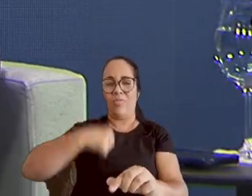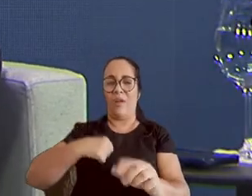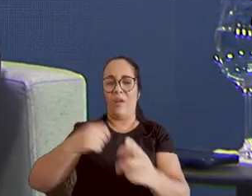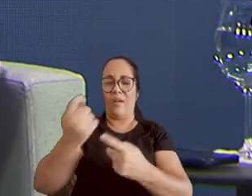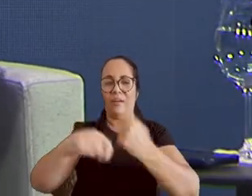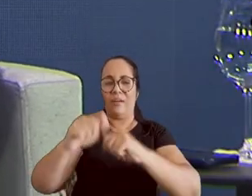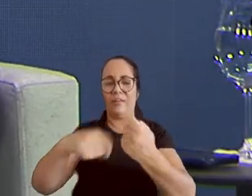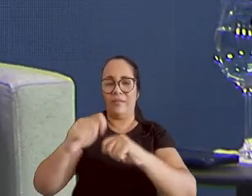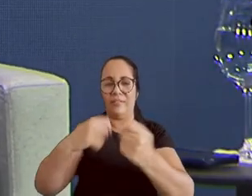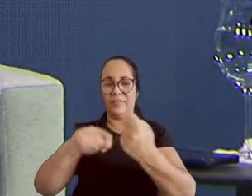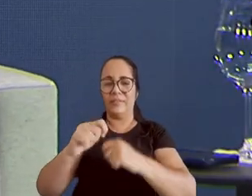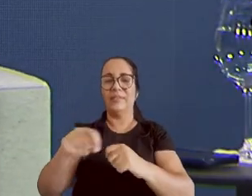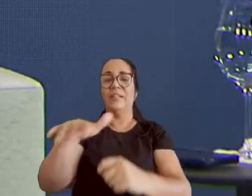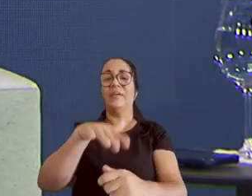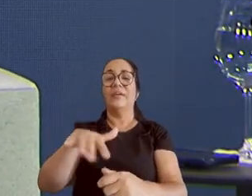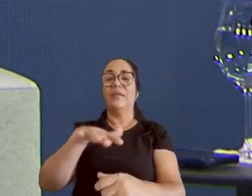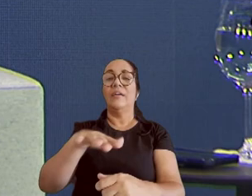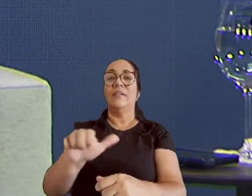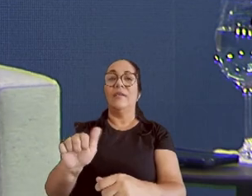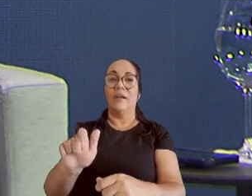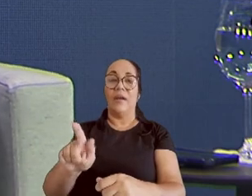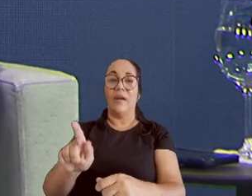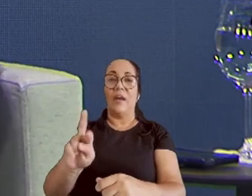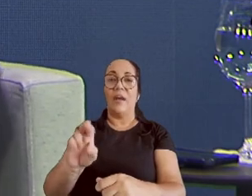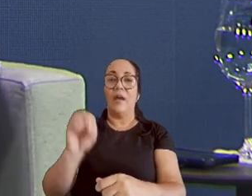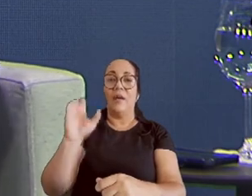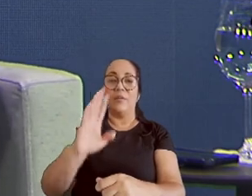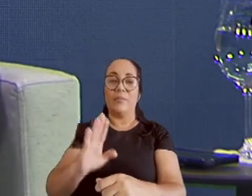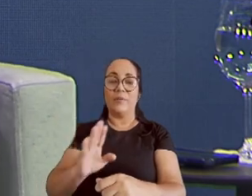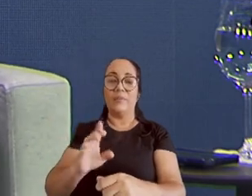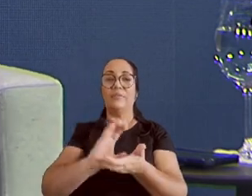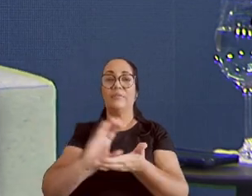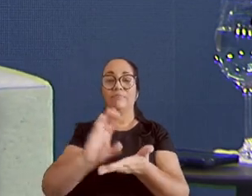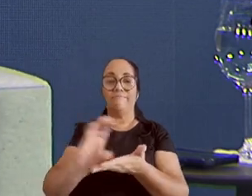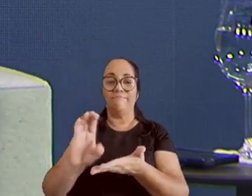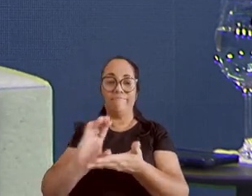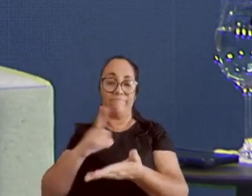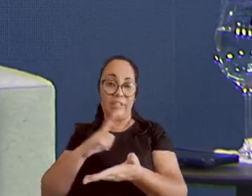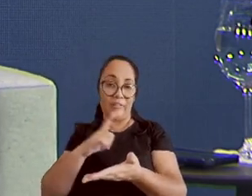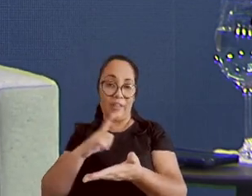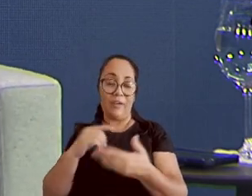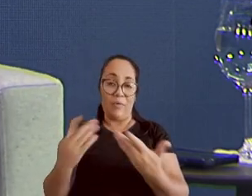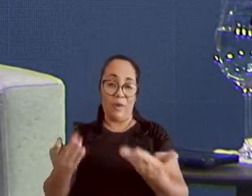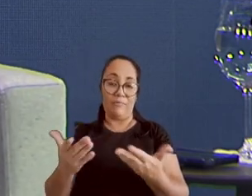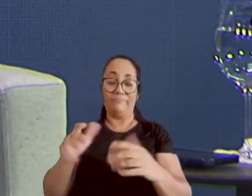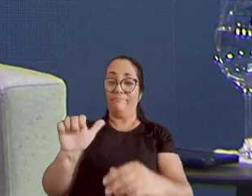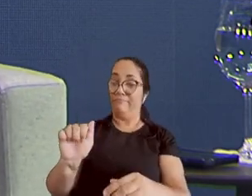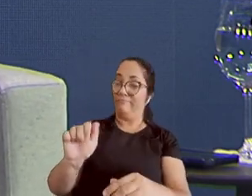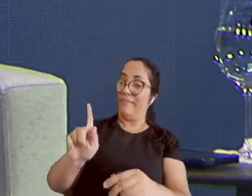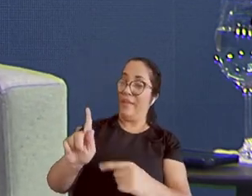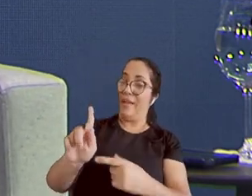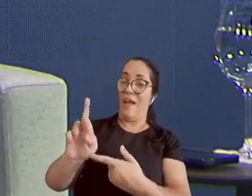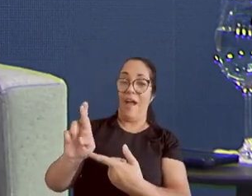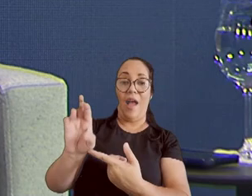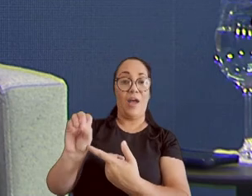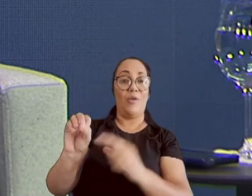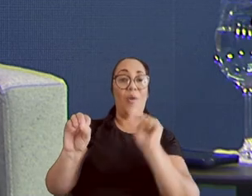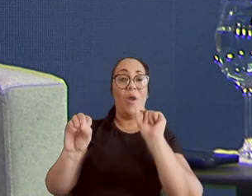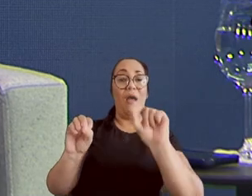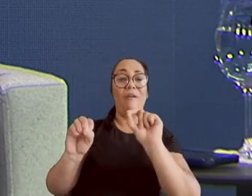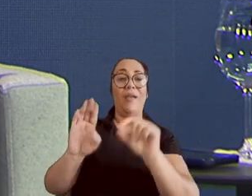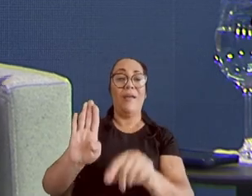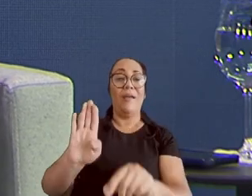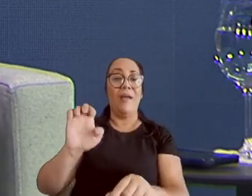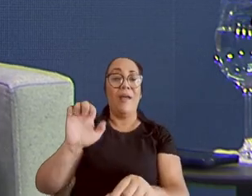brasileiro com financiamento disponível para fazer isso quando a gente fala de água a gente fala de bens básicos né a gente tá falando talvez do